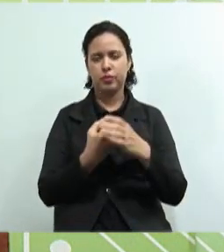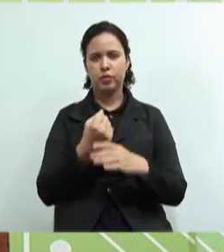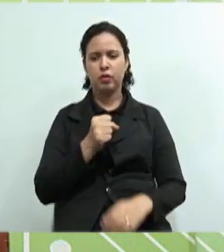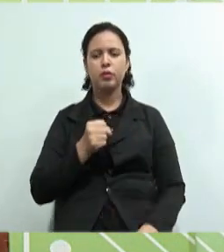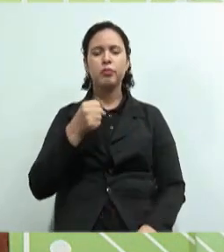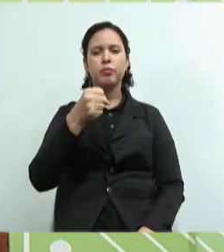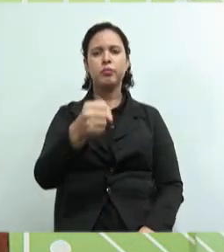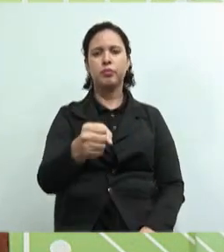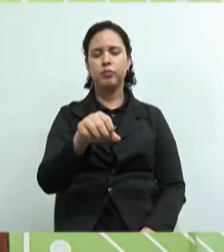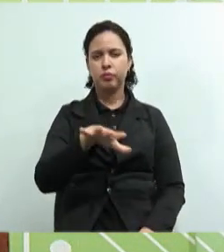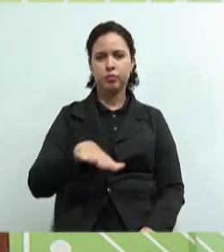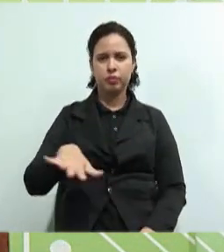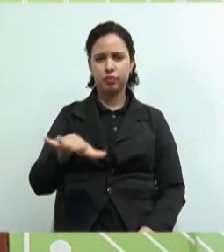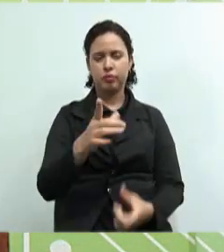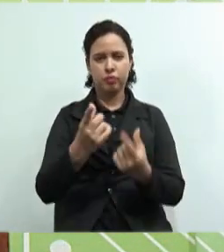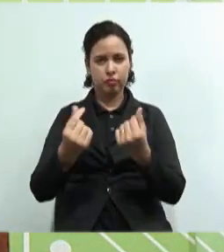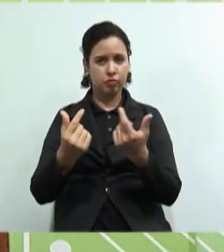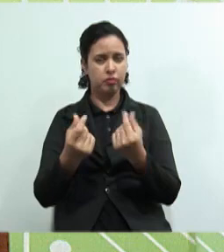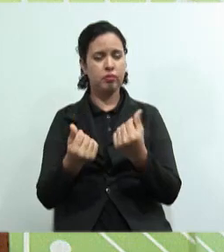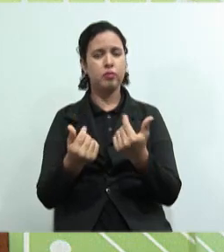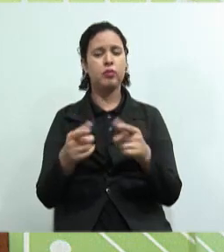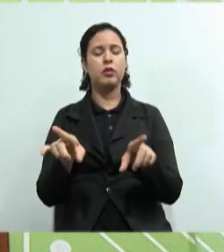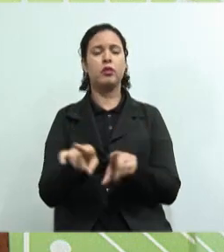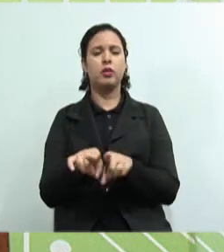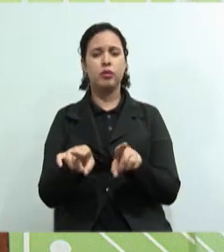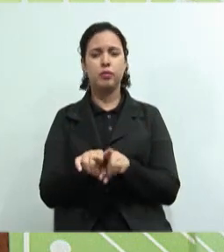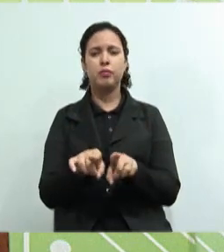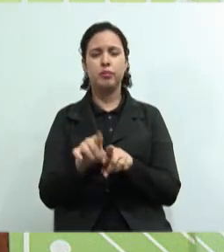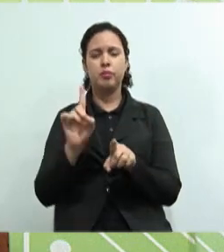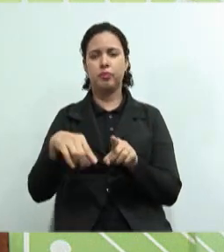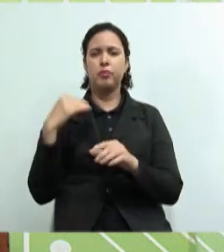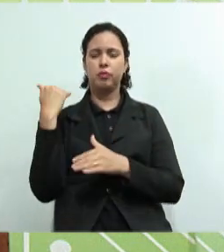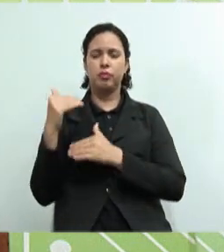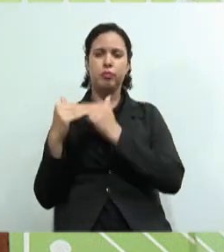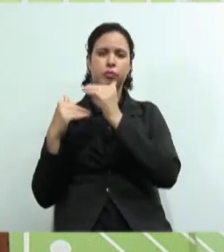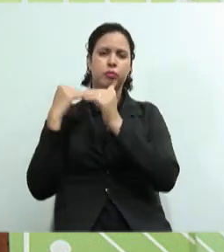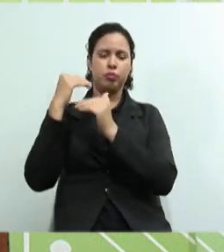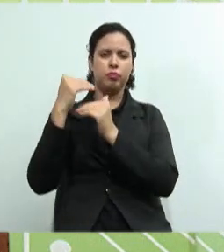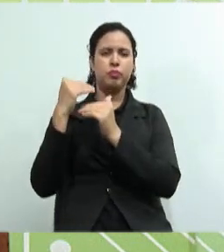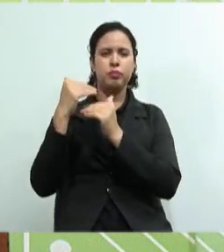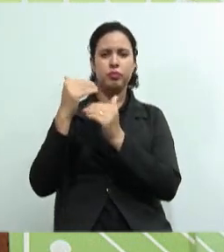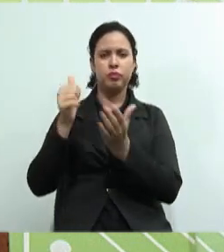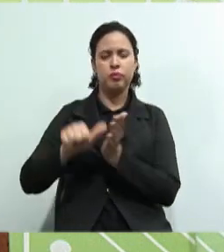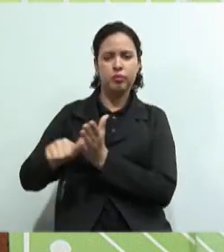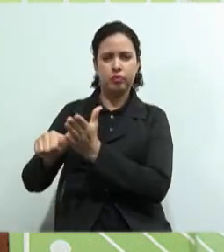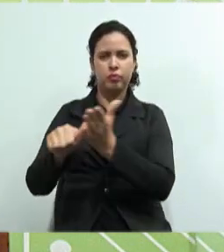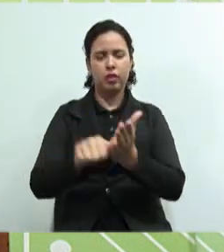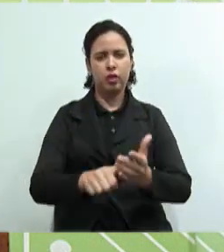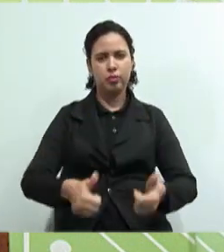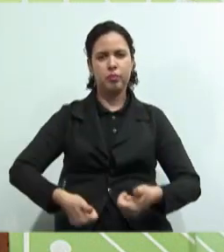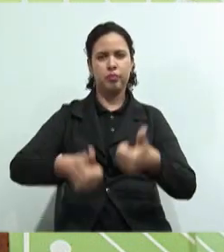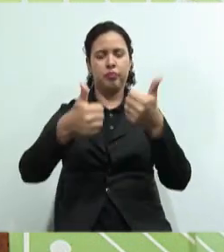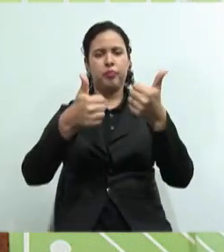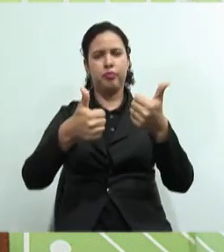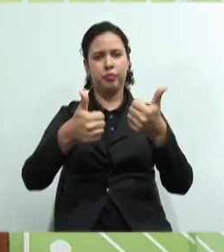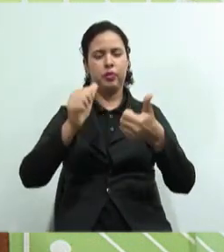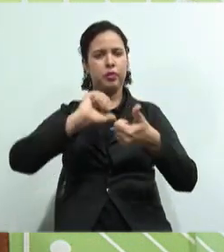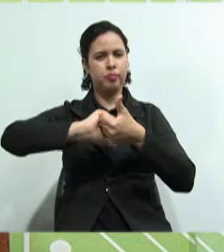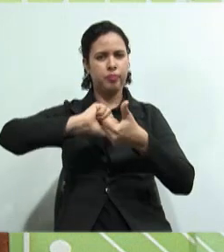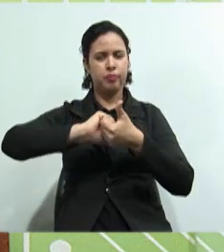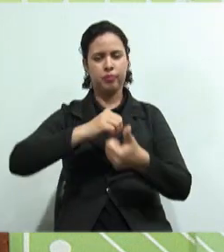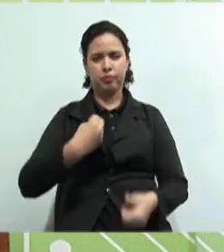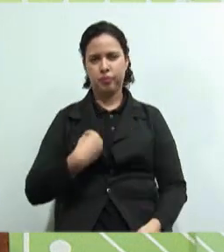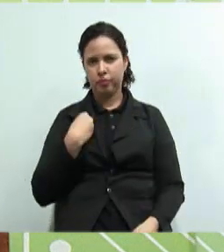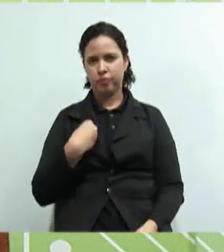econômico. Ele também é sobre o crescimento dos cooperados e a melhoria da qualidade de vida na cooperativa,